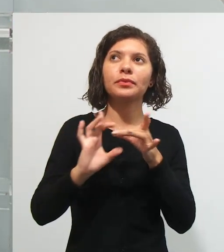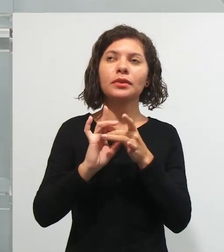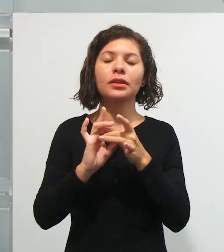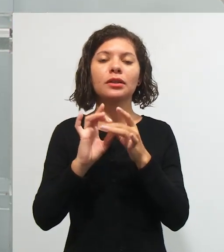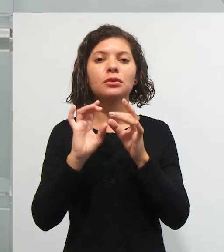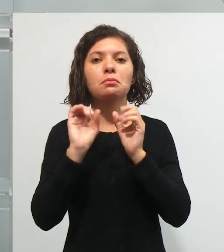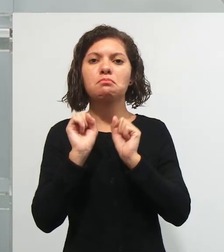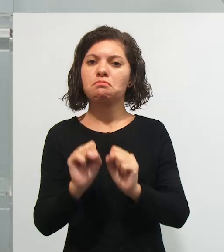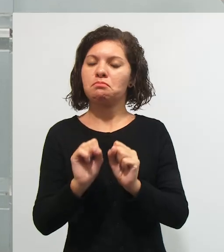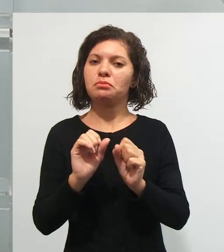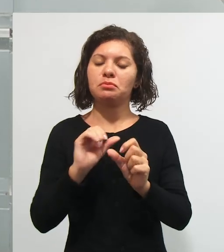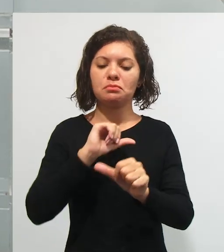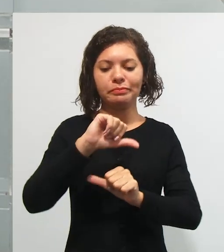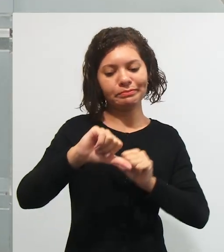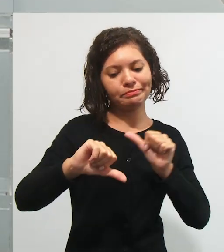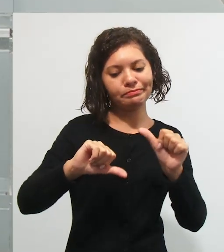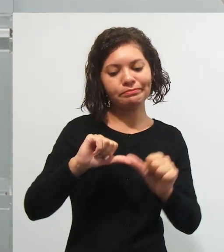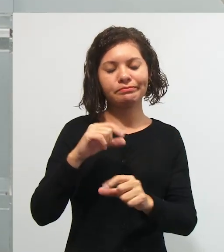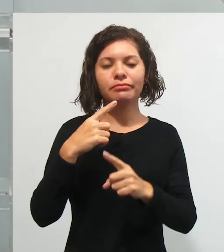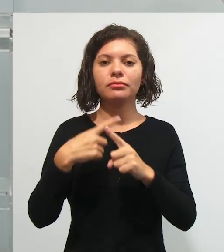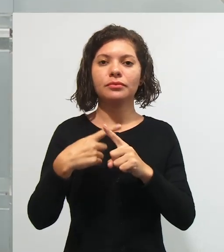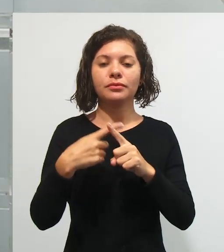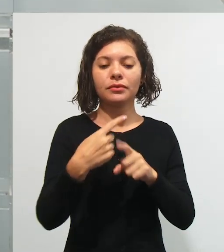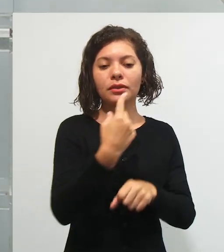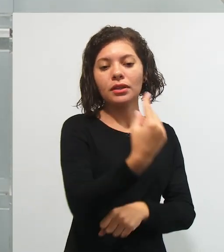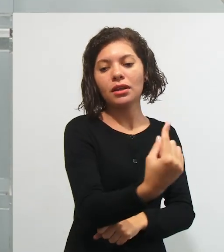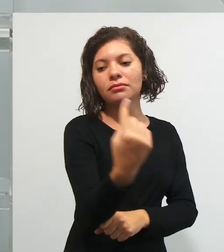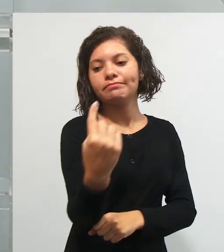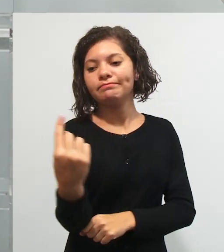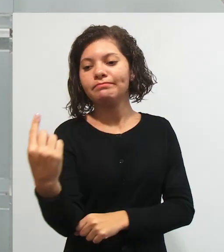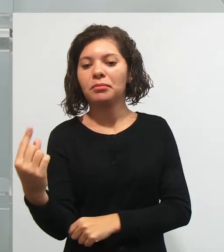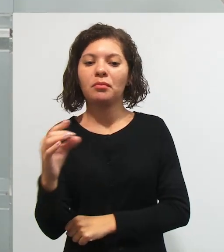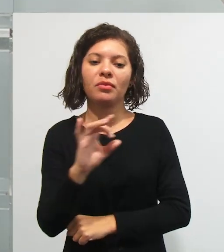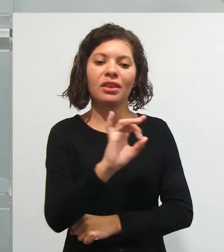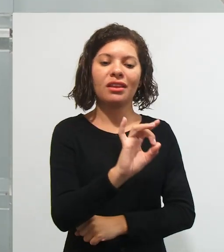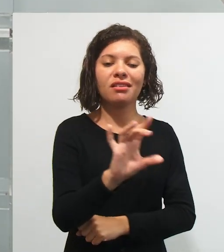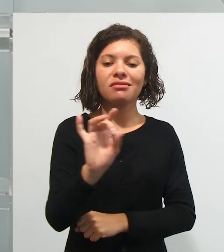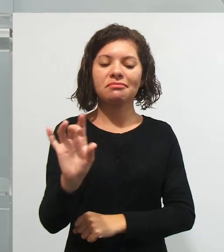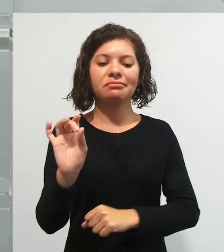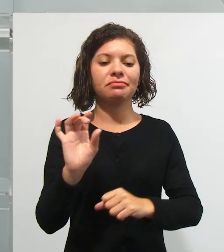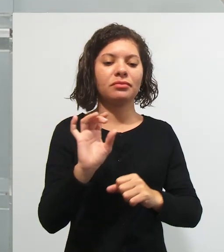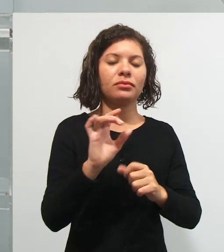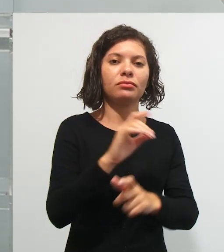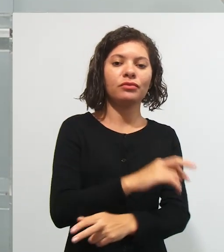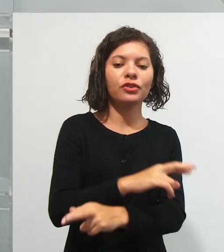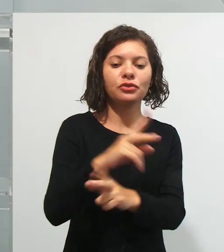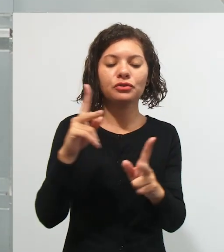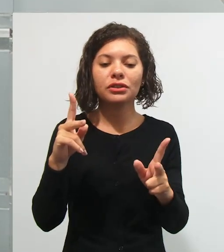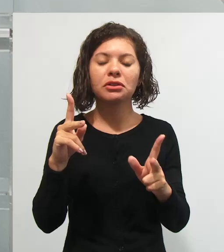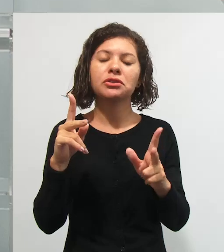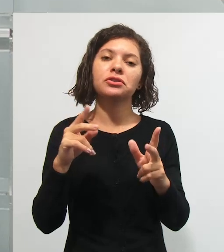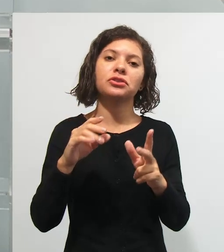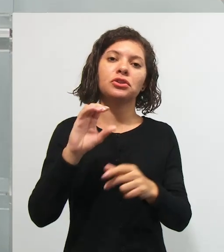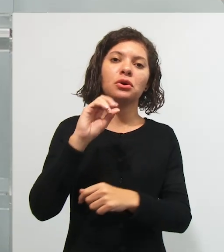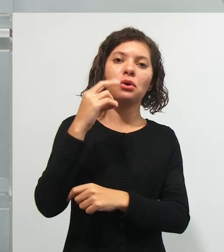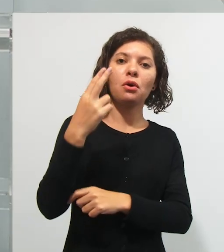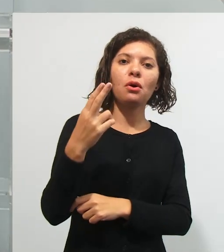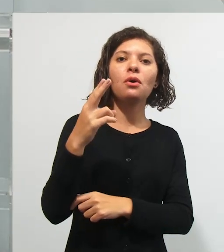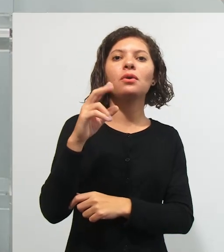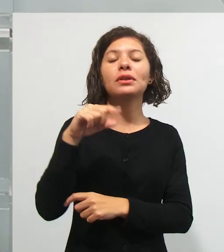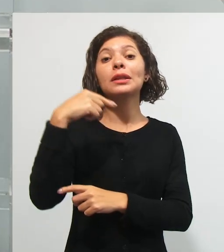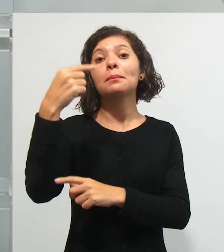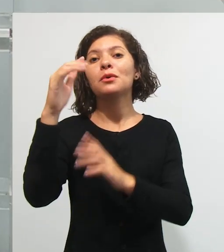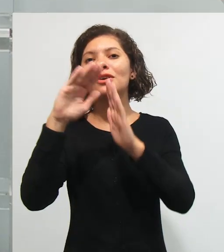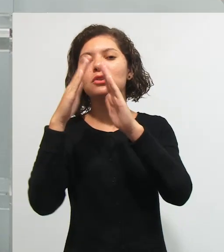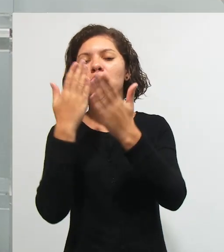são diferentes, porque aí a escola já possui livros, então os livros não são o problema, né, que a escola enfrentou para dificultar o processo de